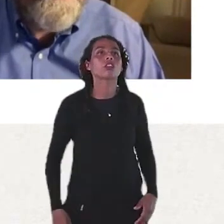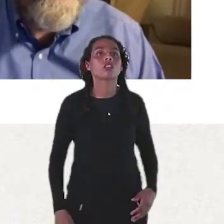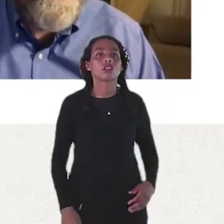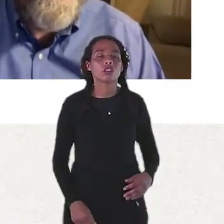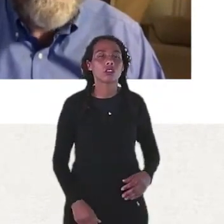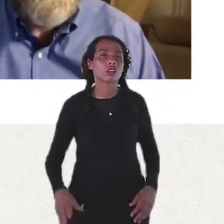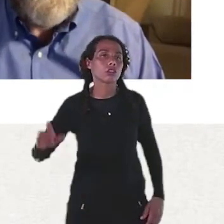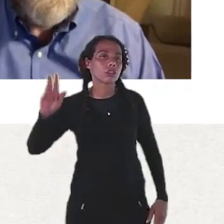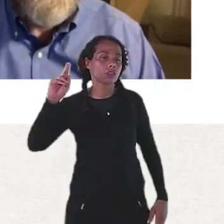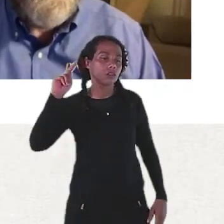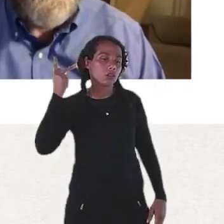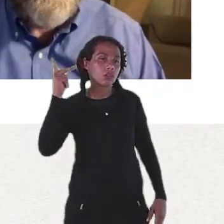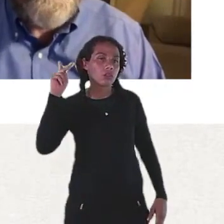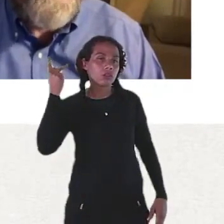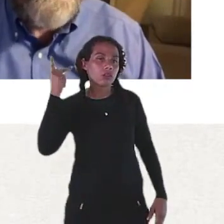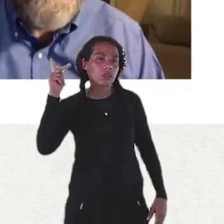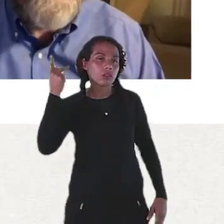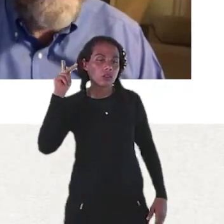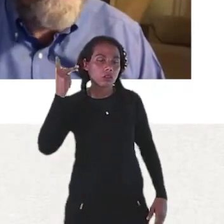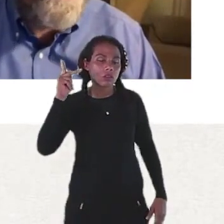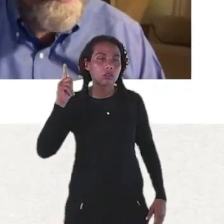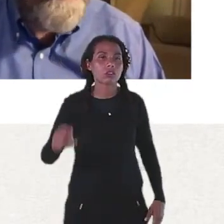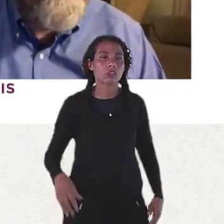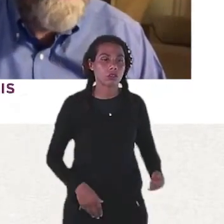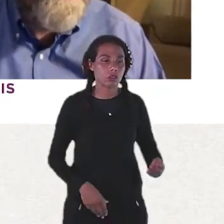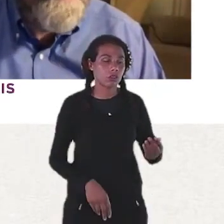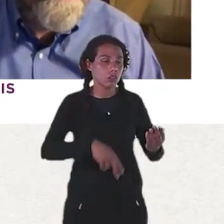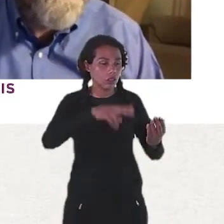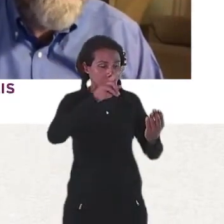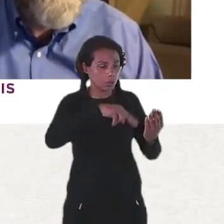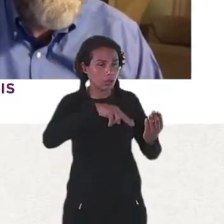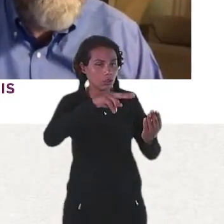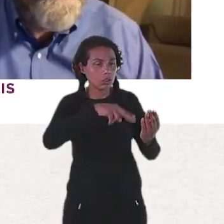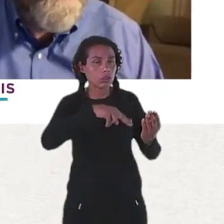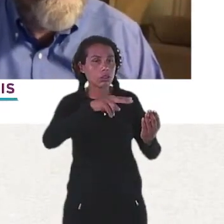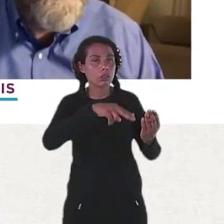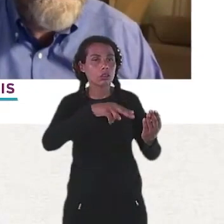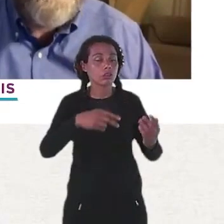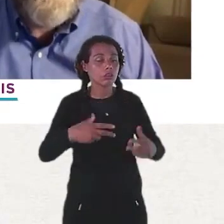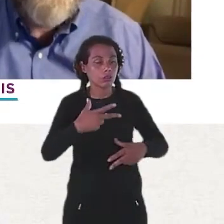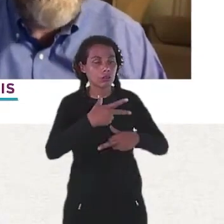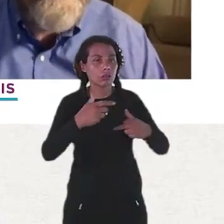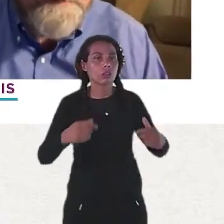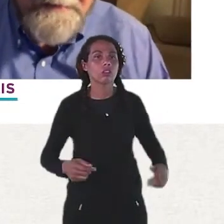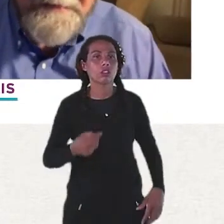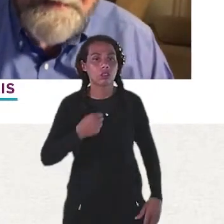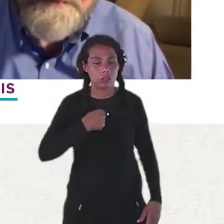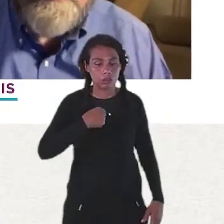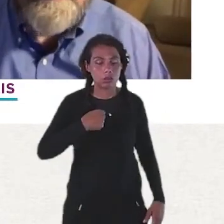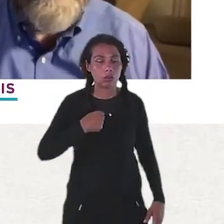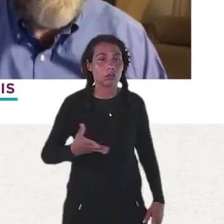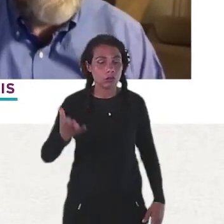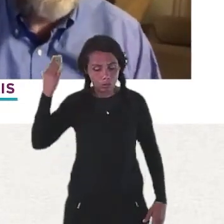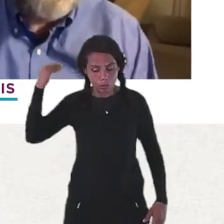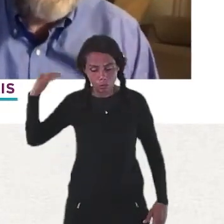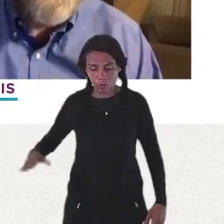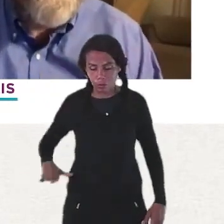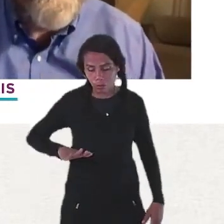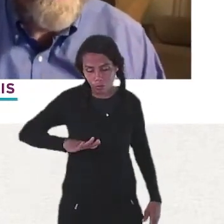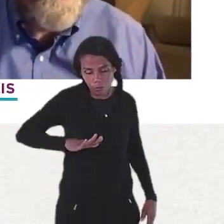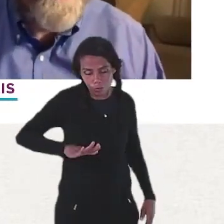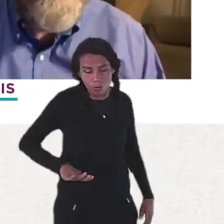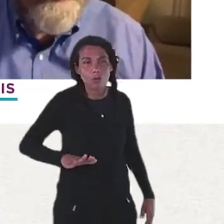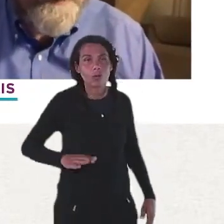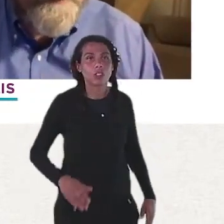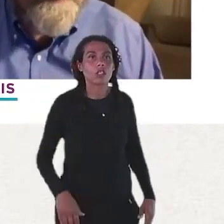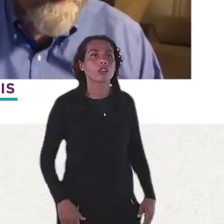historiadores britânicos sobre a Batalha do Somme, né? Que é uma batalha que desde a minha infância eu tive uma